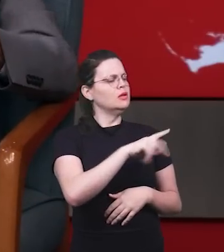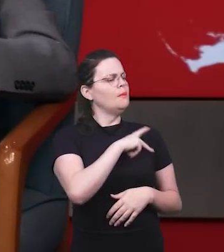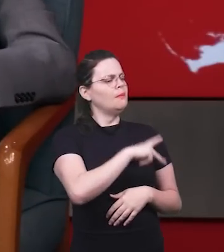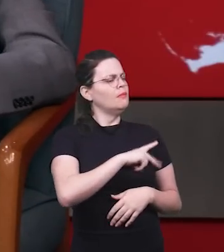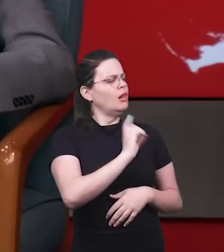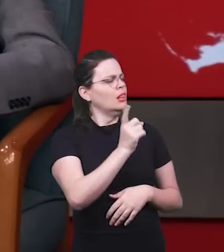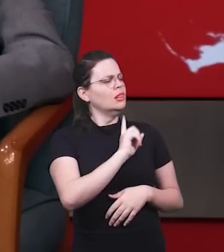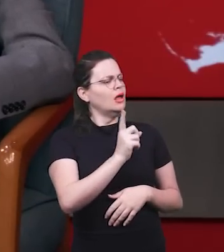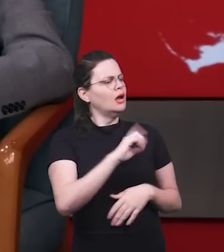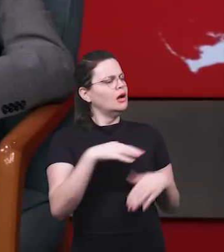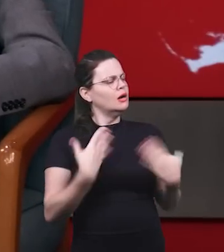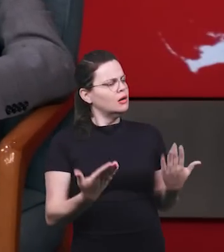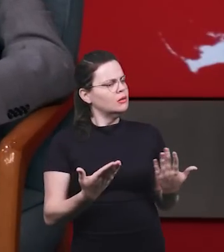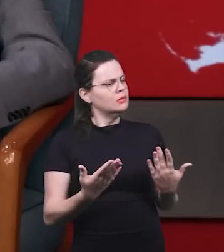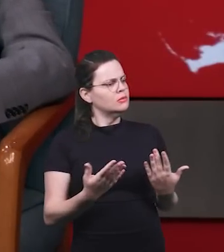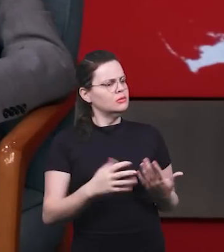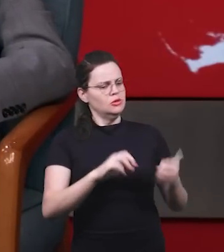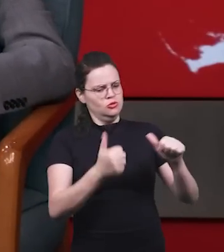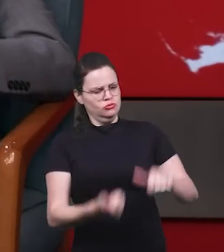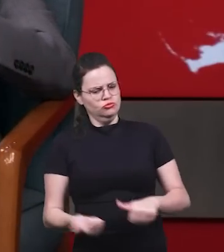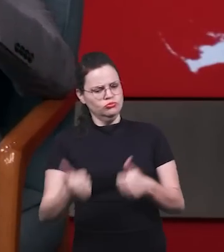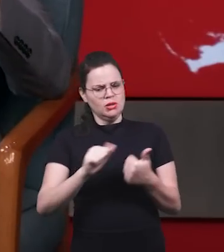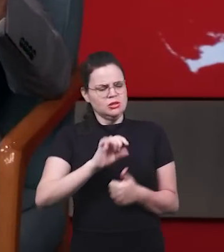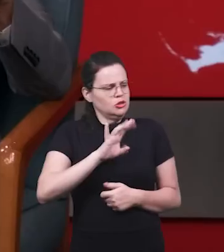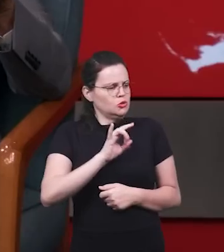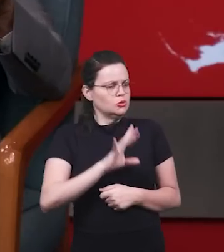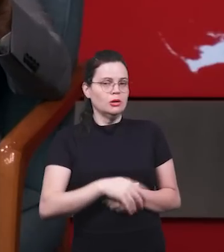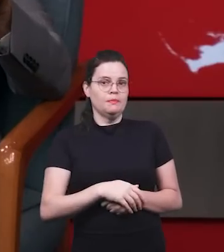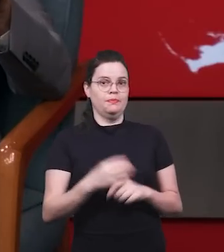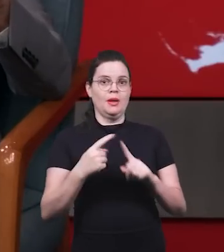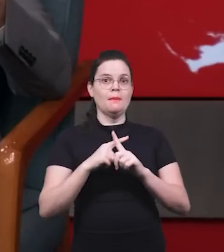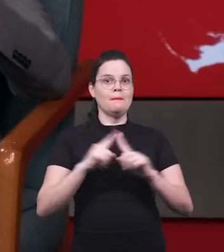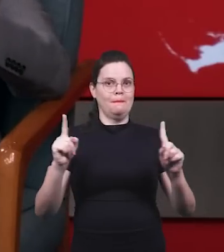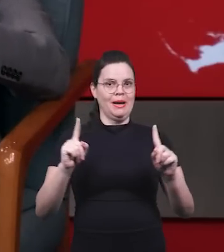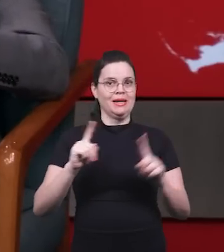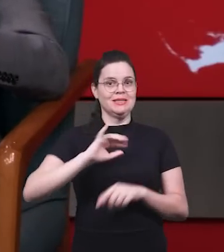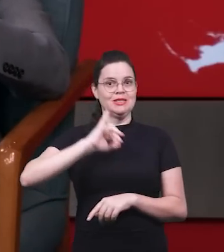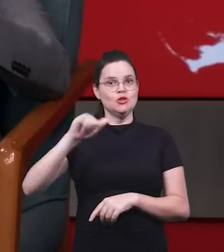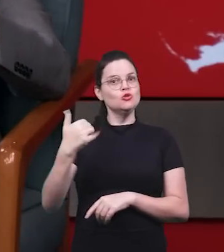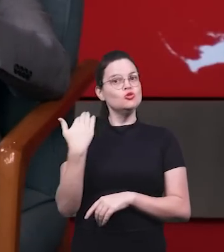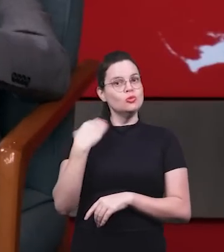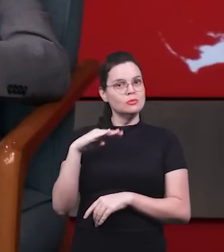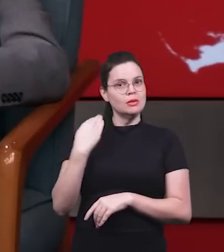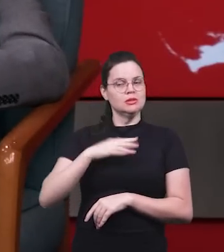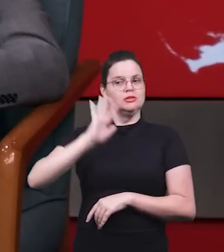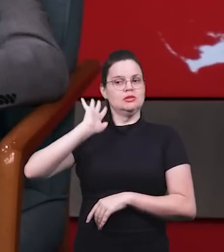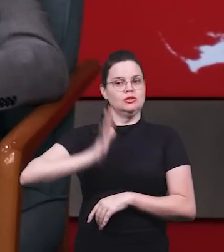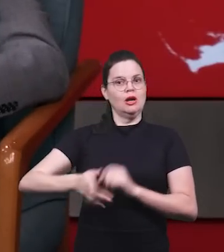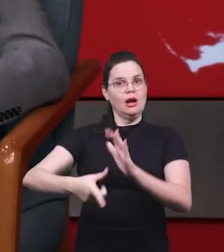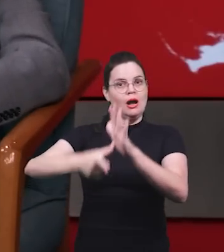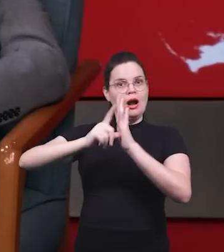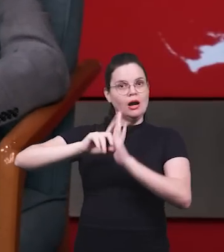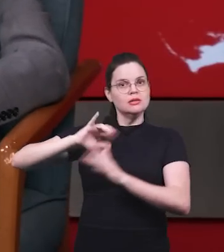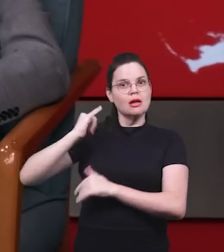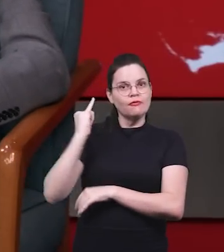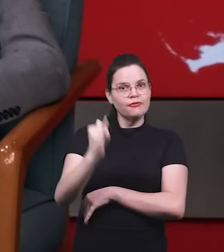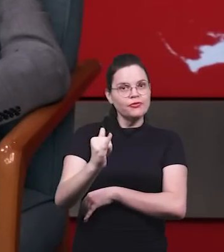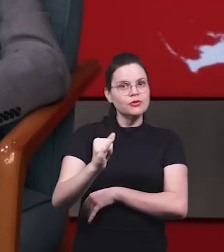mas falou que depois dele viria aquele que batizaria com o Espírito Santo e com o